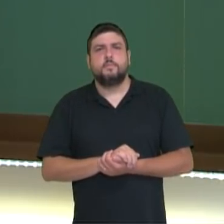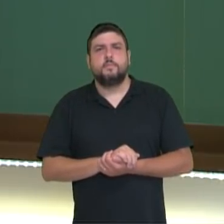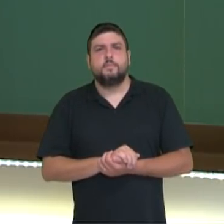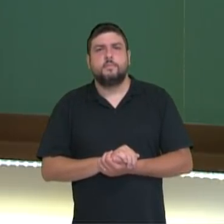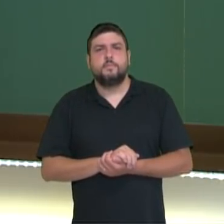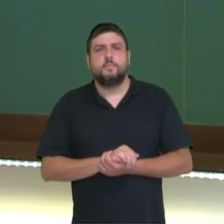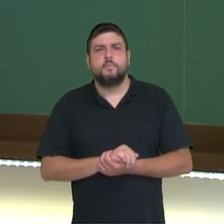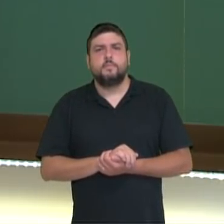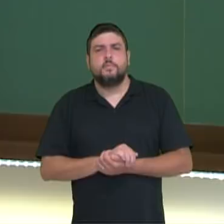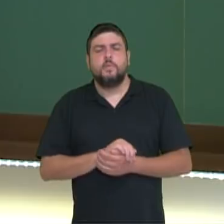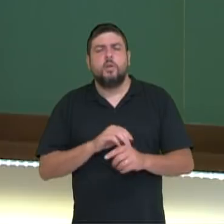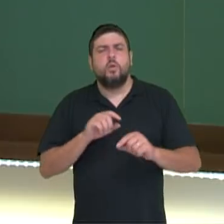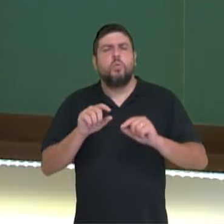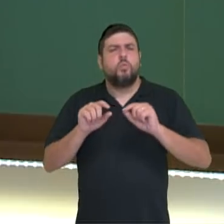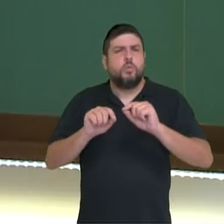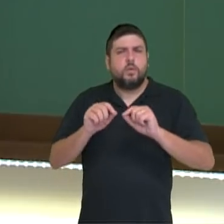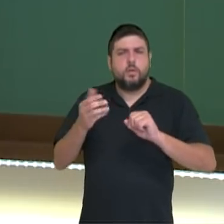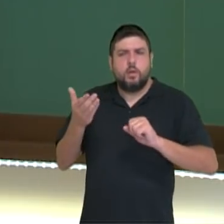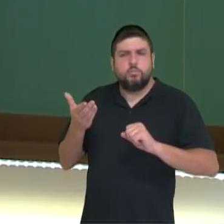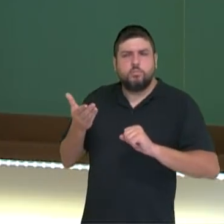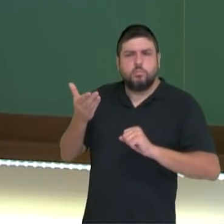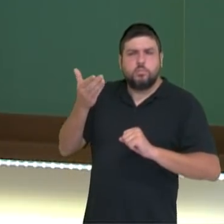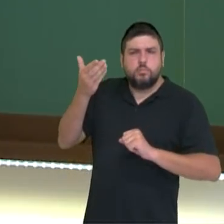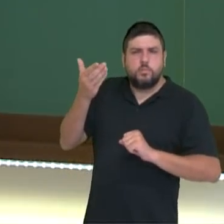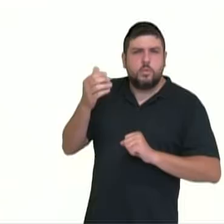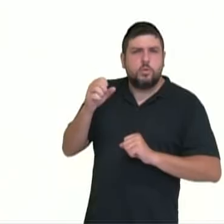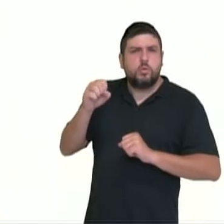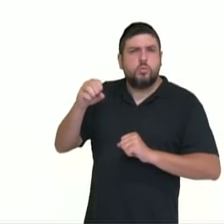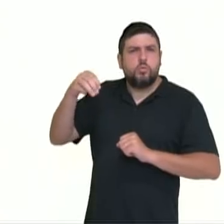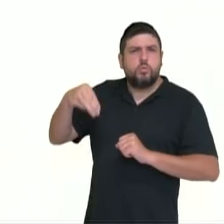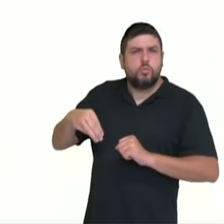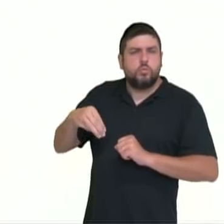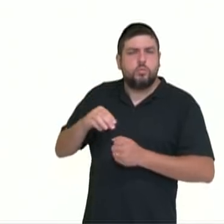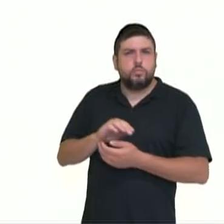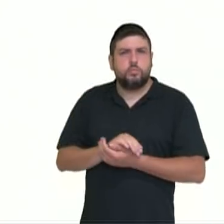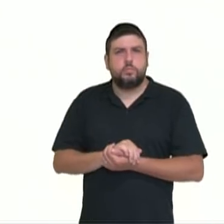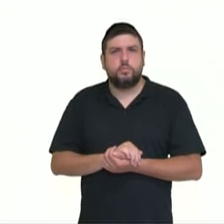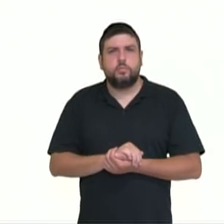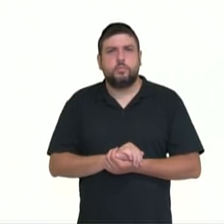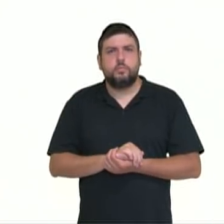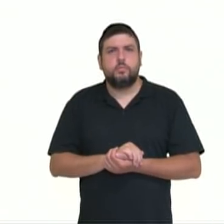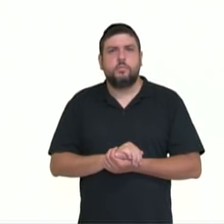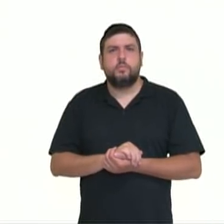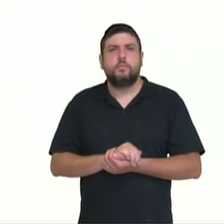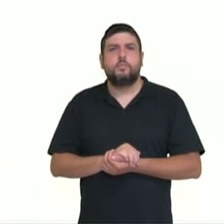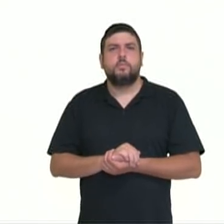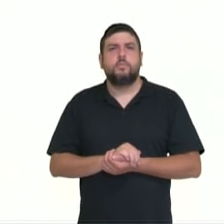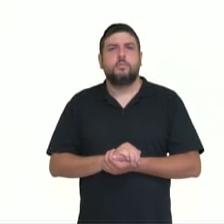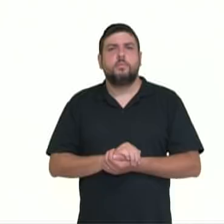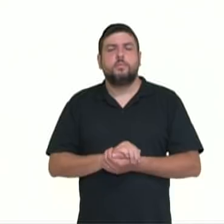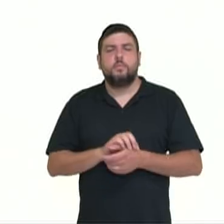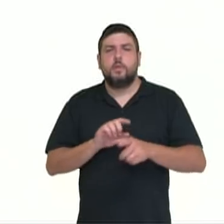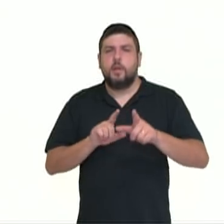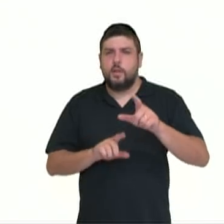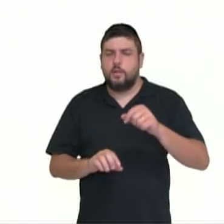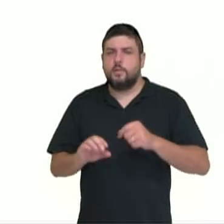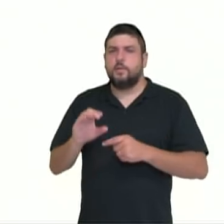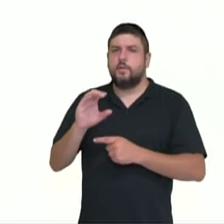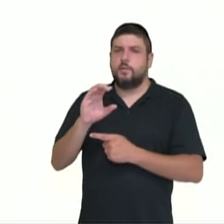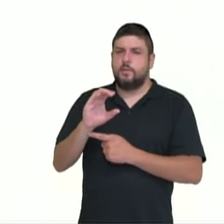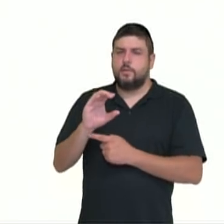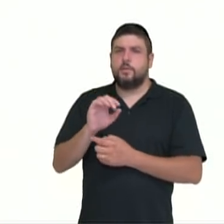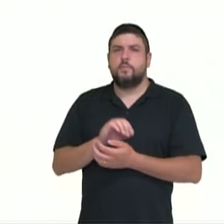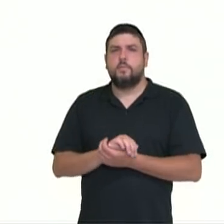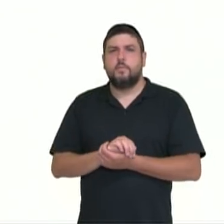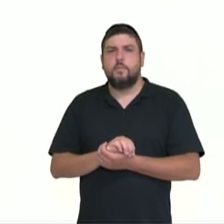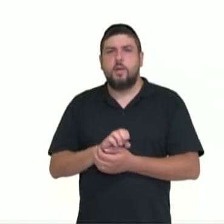a altura de um som? Resposta correta. Quem marcou a letra C é a